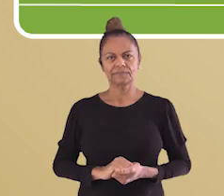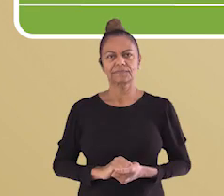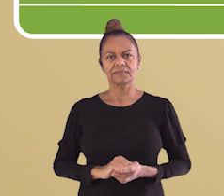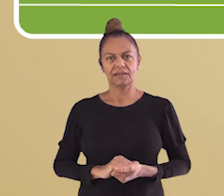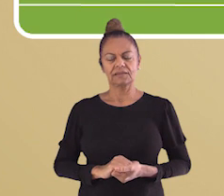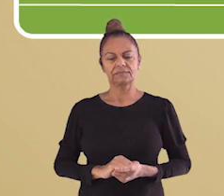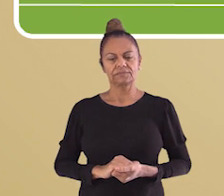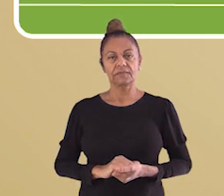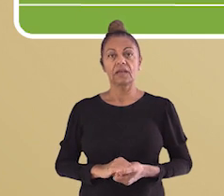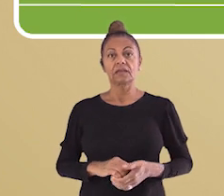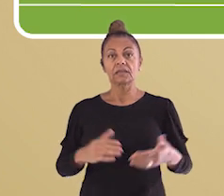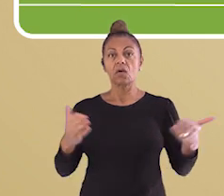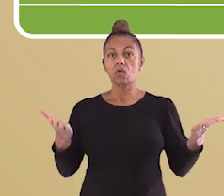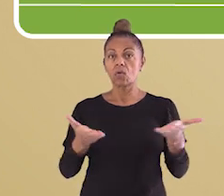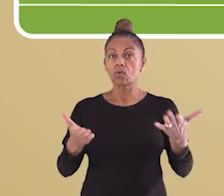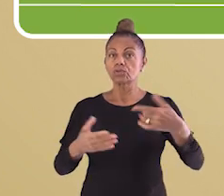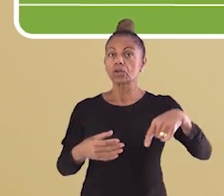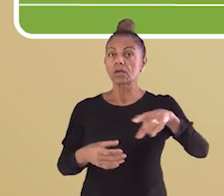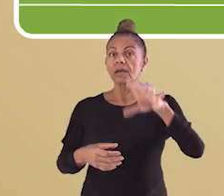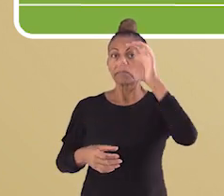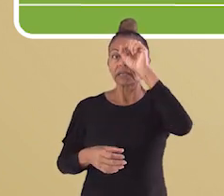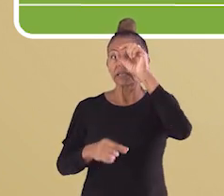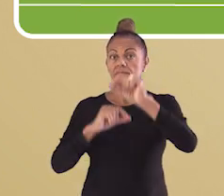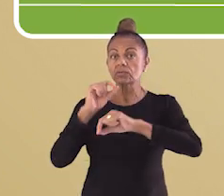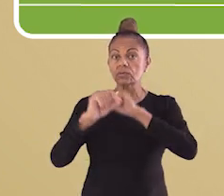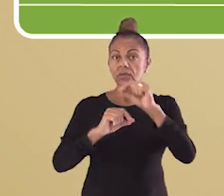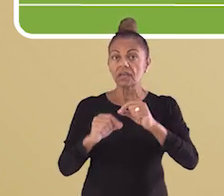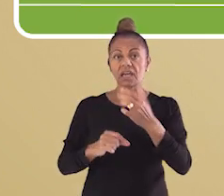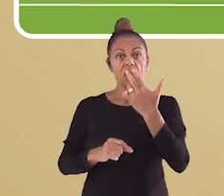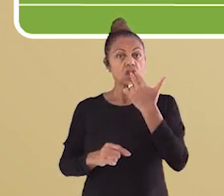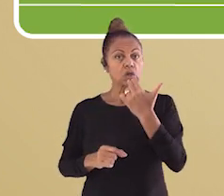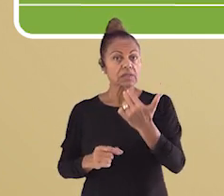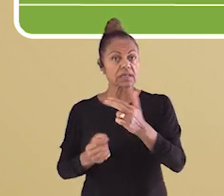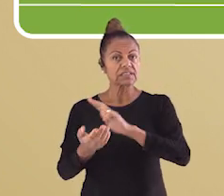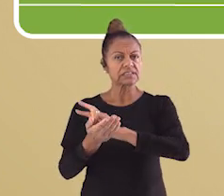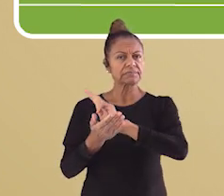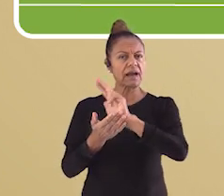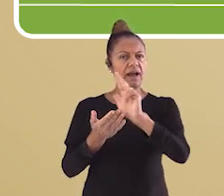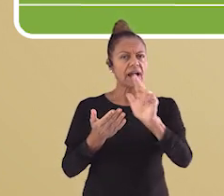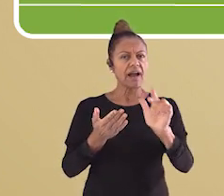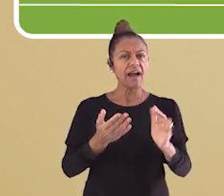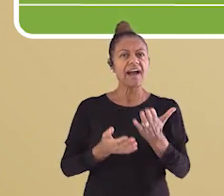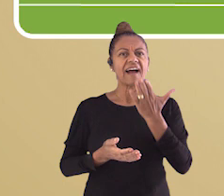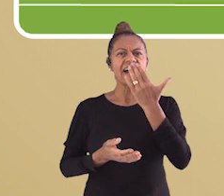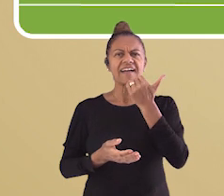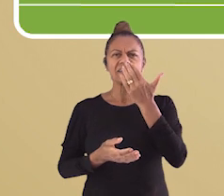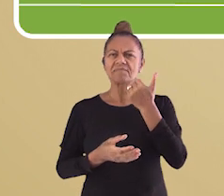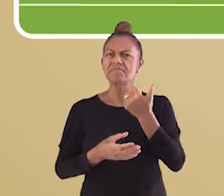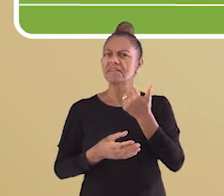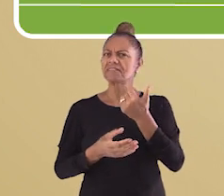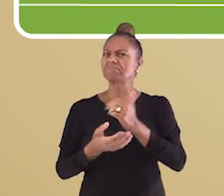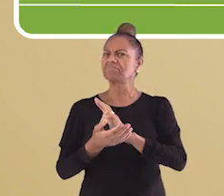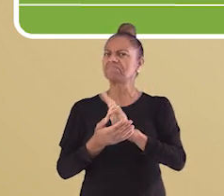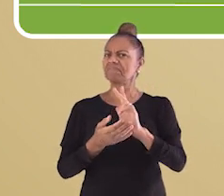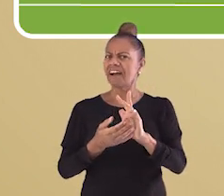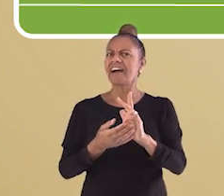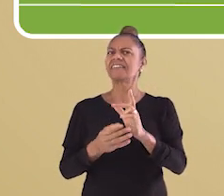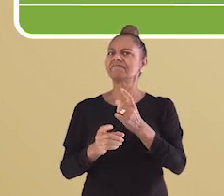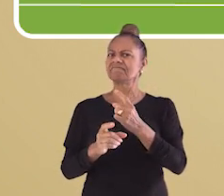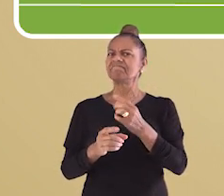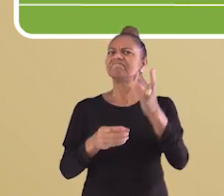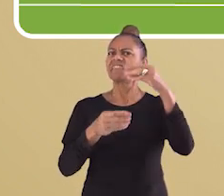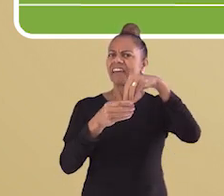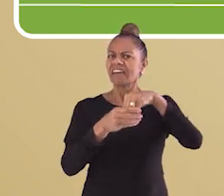Gente, hoje a gente aprendeu que os diferentes nutrientes são encontrados em diferentes alimentos, né? A gente aprendeu que a importância